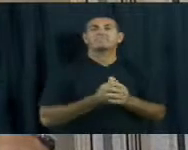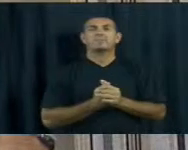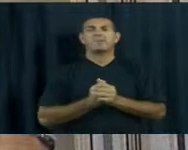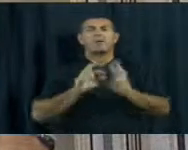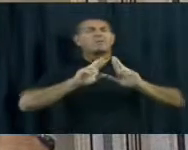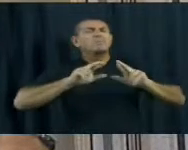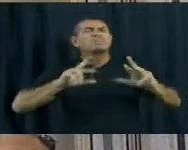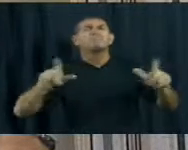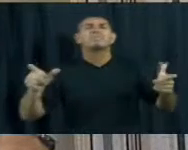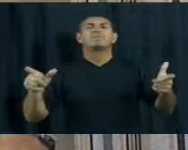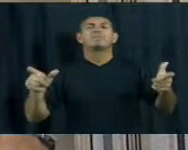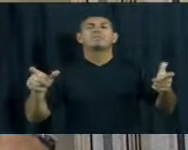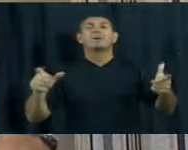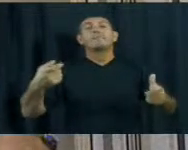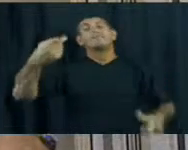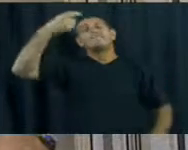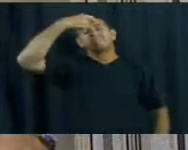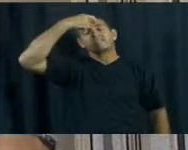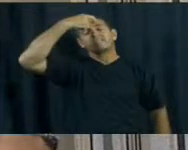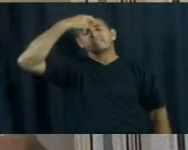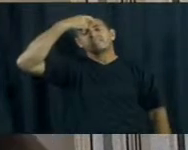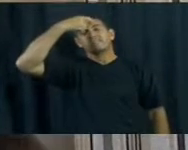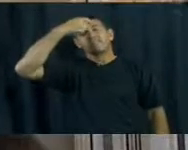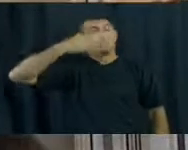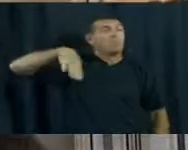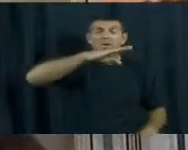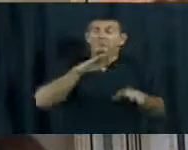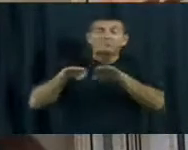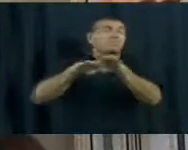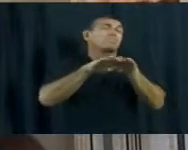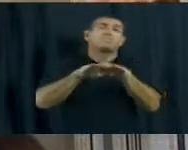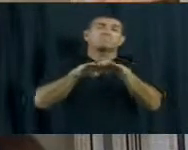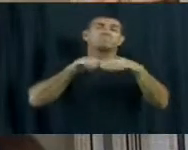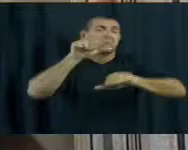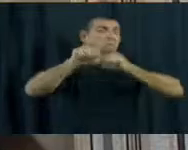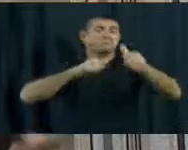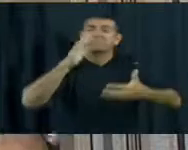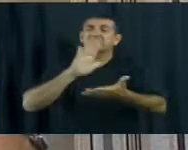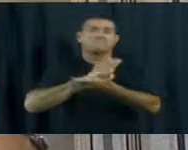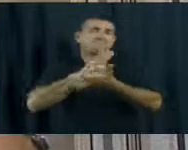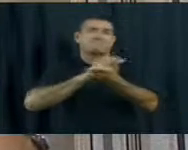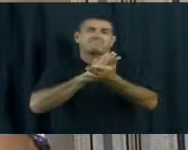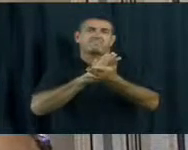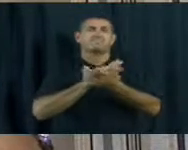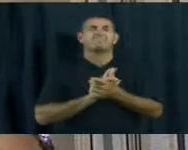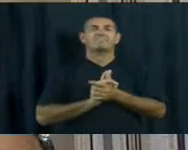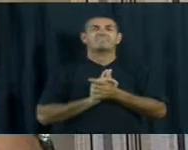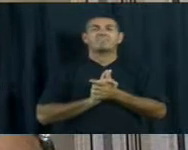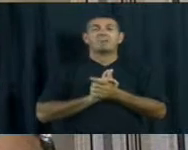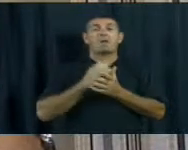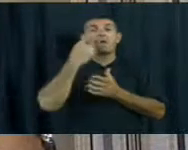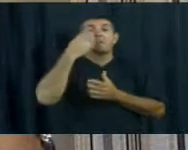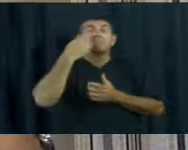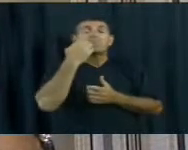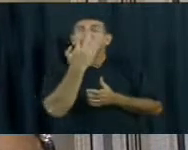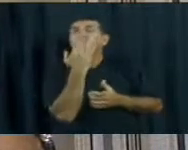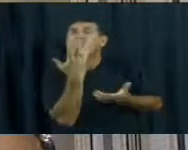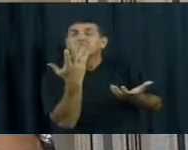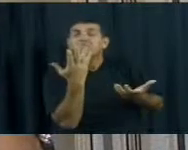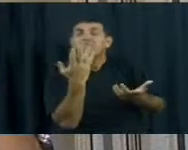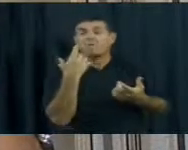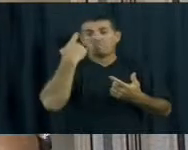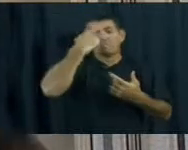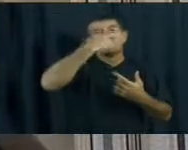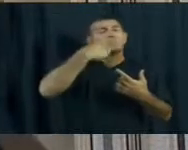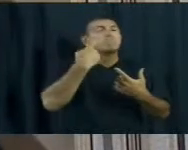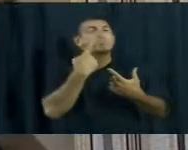diferença, ela está na cabeça das pessoas. Todos nós somos diferentes, né? Somos diferentes na cor dos olhos, na feição